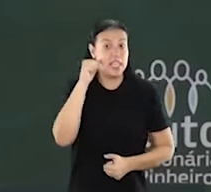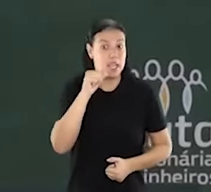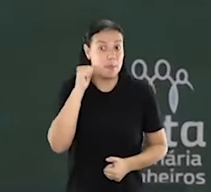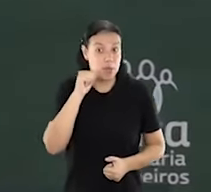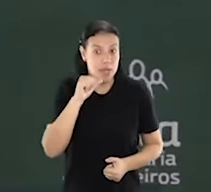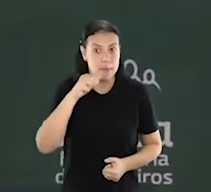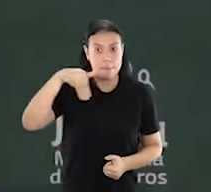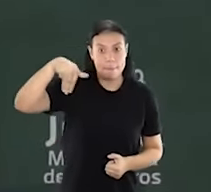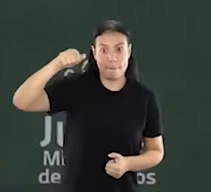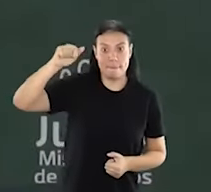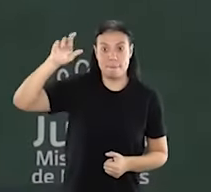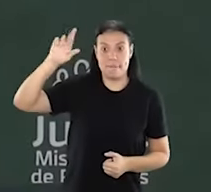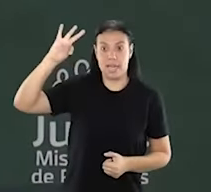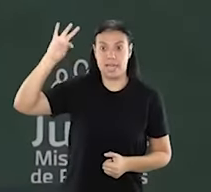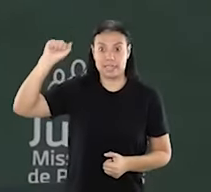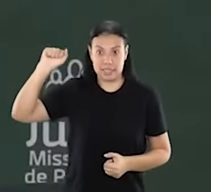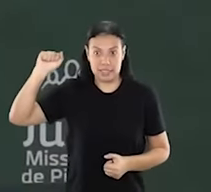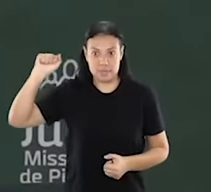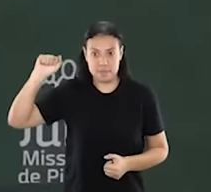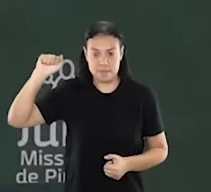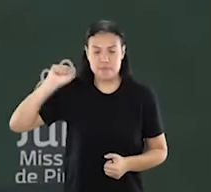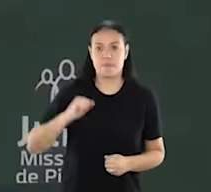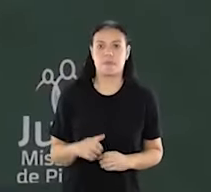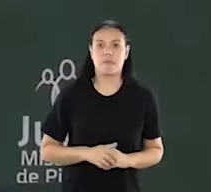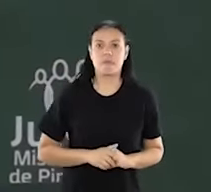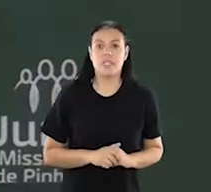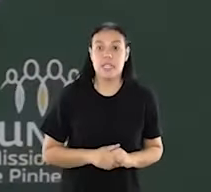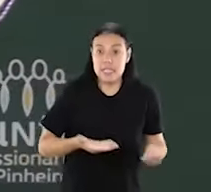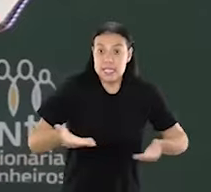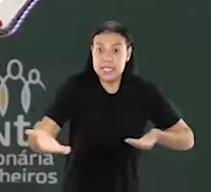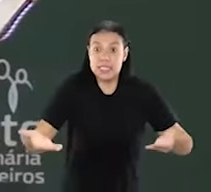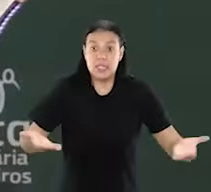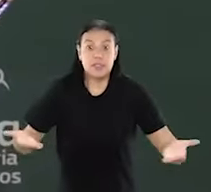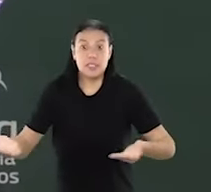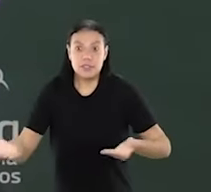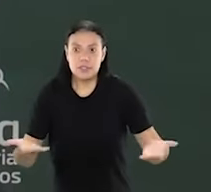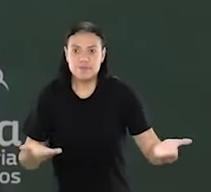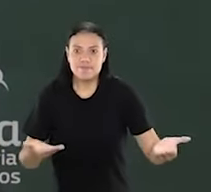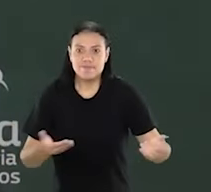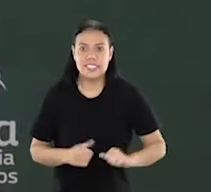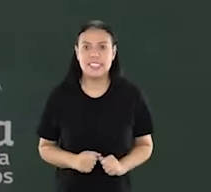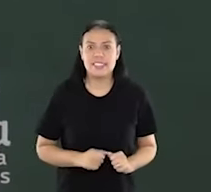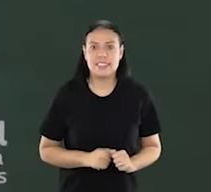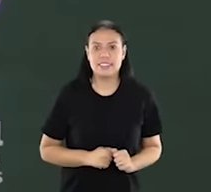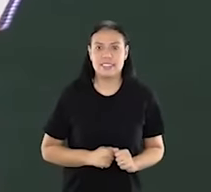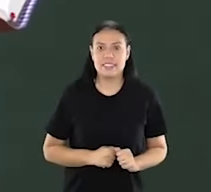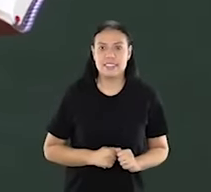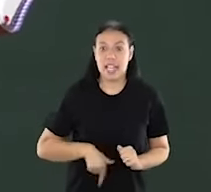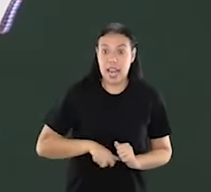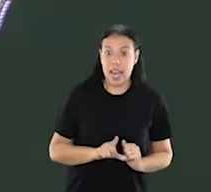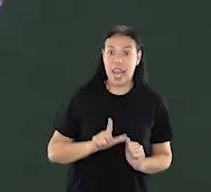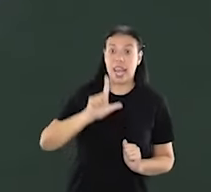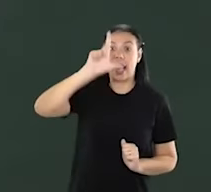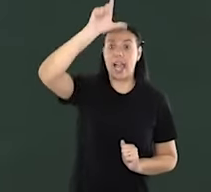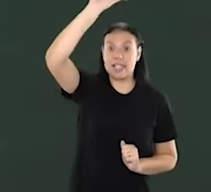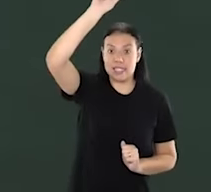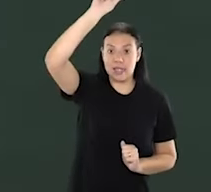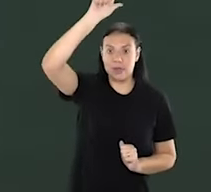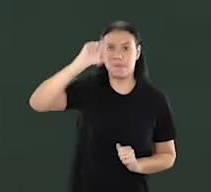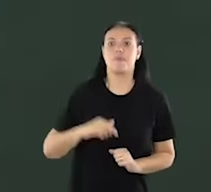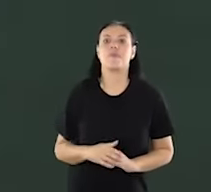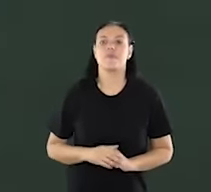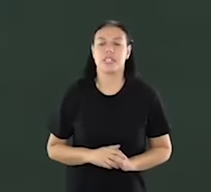Lázaro, recém-ressuscitado, está à mesa com Jesus. E diz a Bíblia que Maria, irmã de Marta e